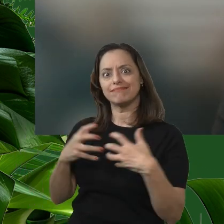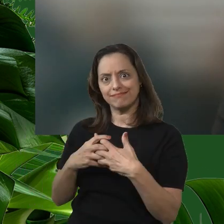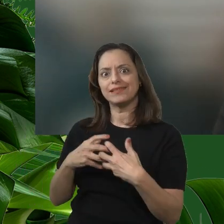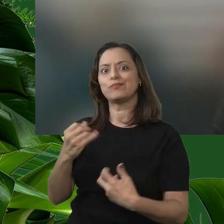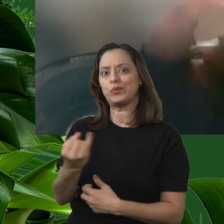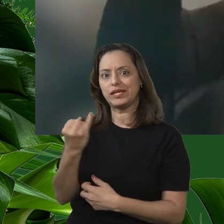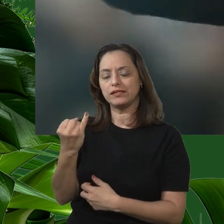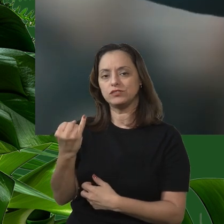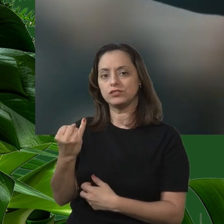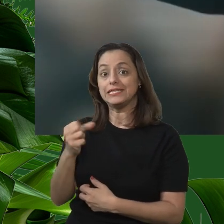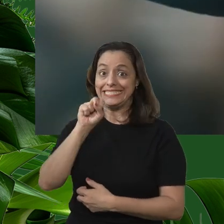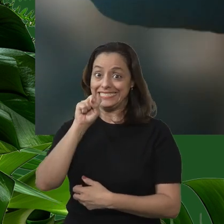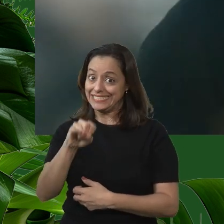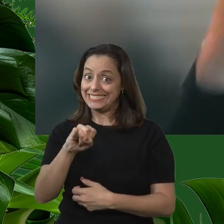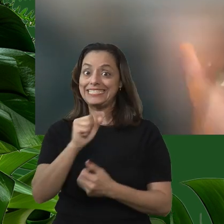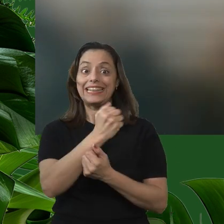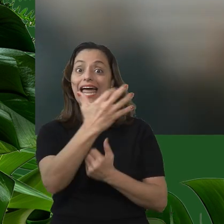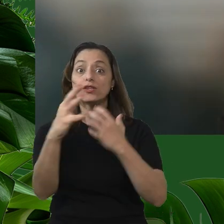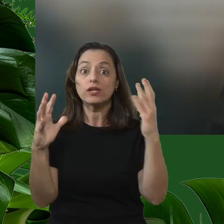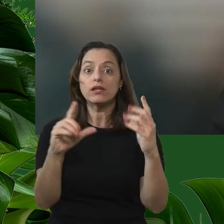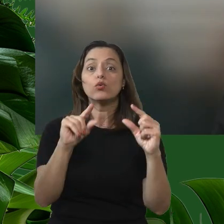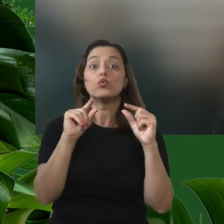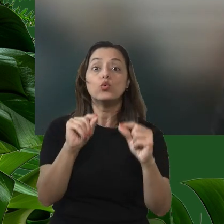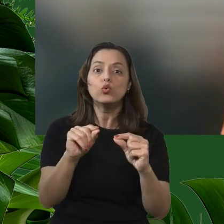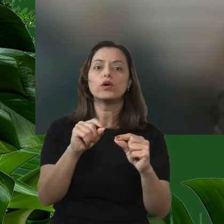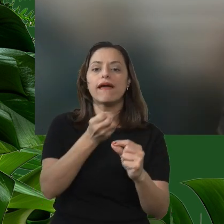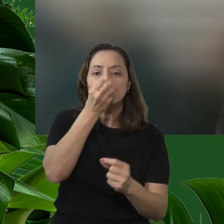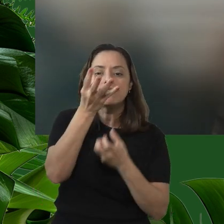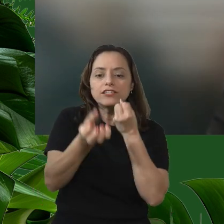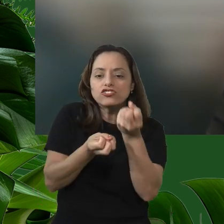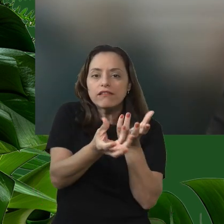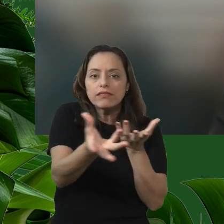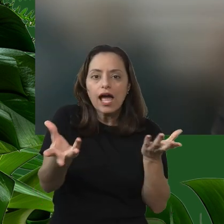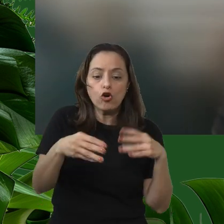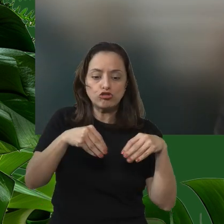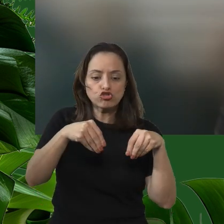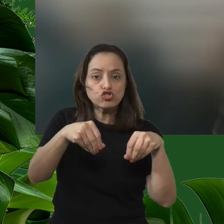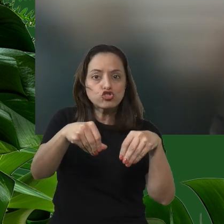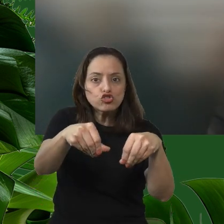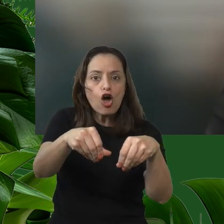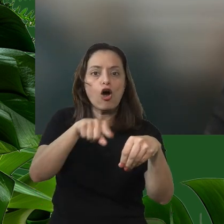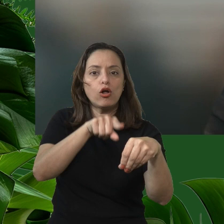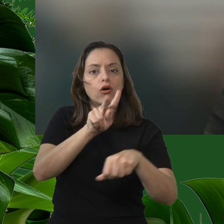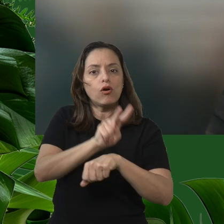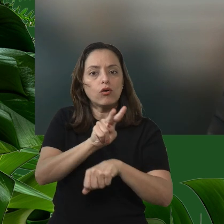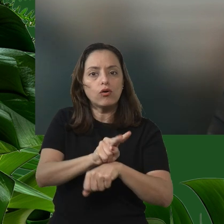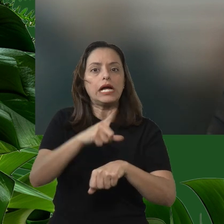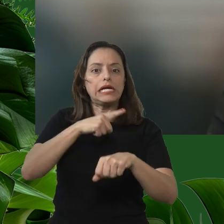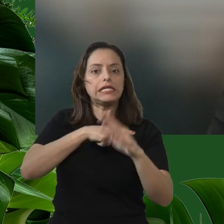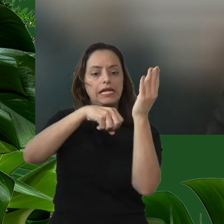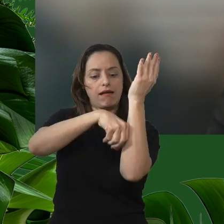a natureza conservada, né, a biomassa vegetal, o solo bem conservado, com raízes e todos